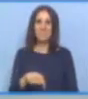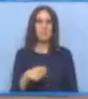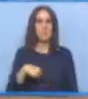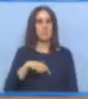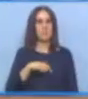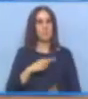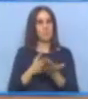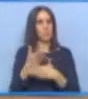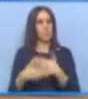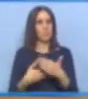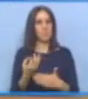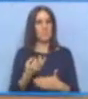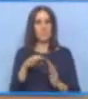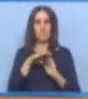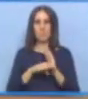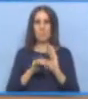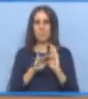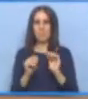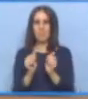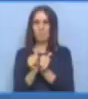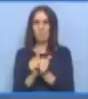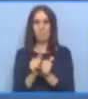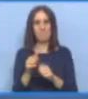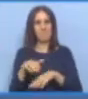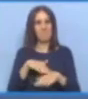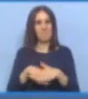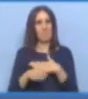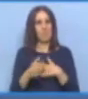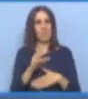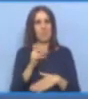continuaremos também no programa Eclésia a acompanhar esta ação da Caritas. Obrigado.